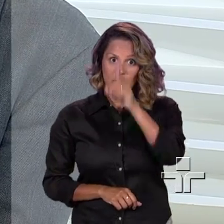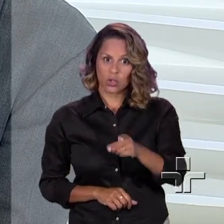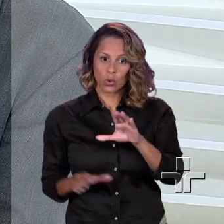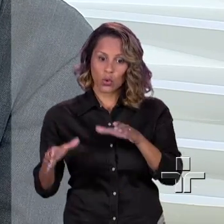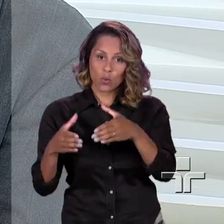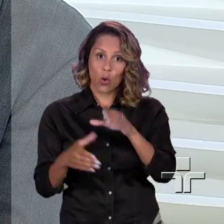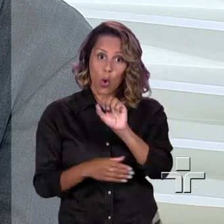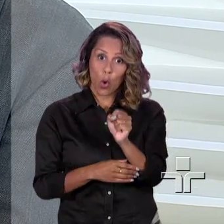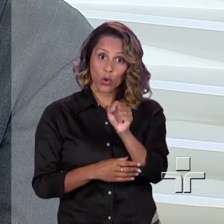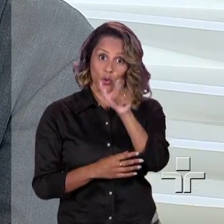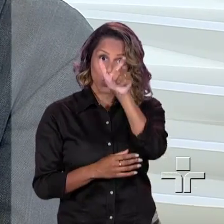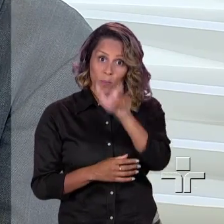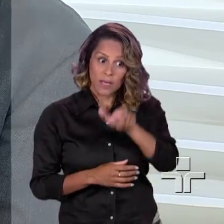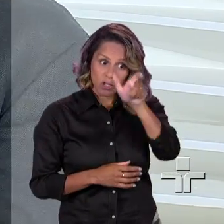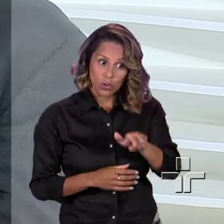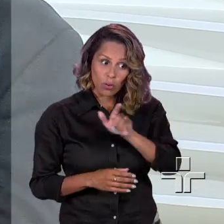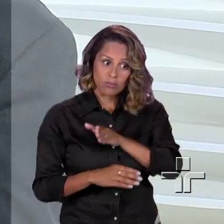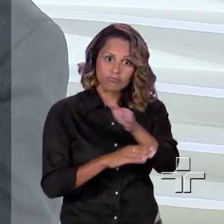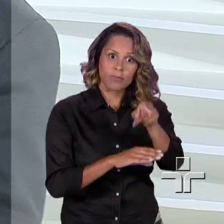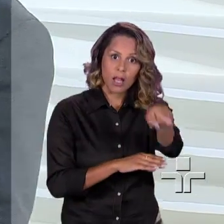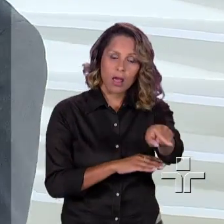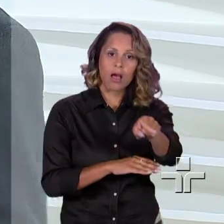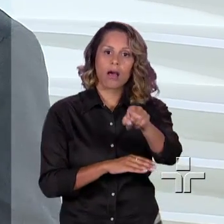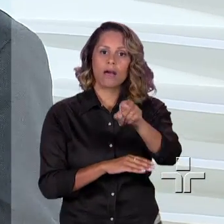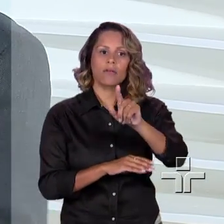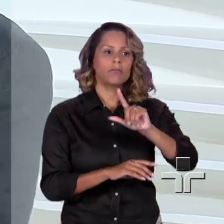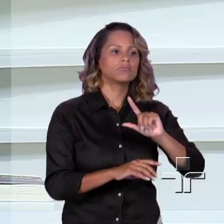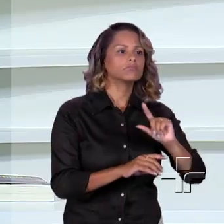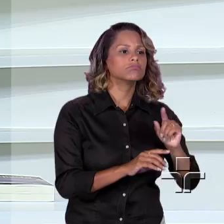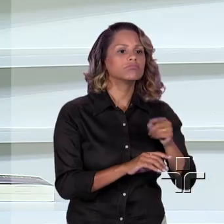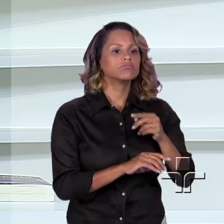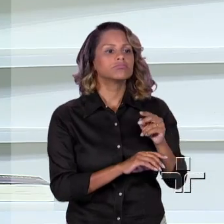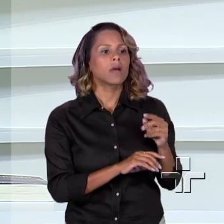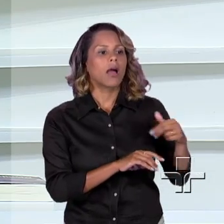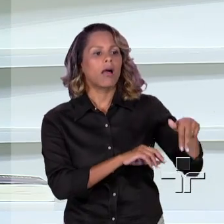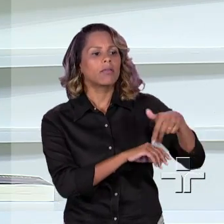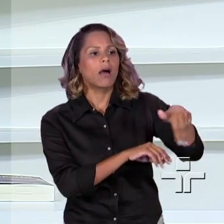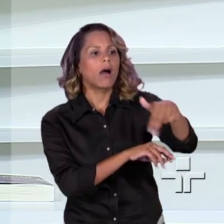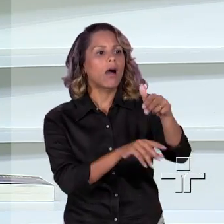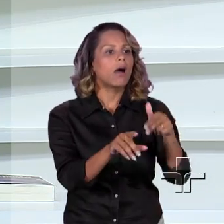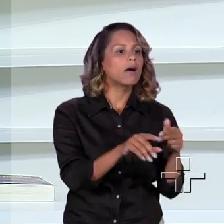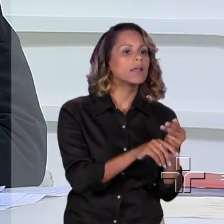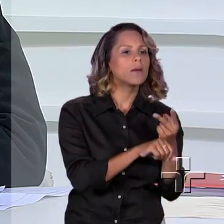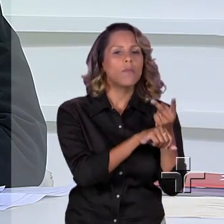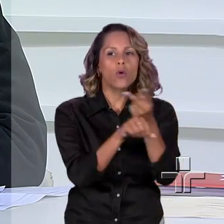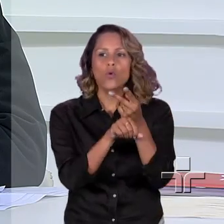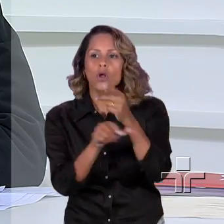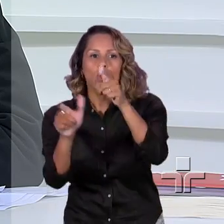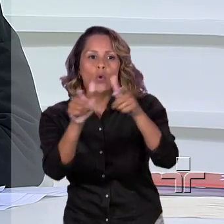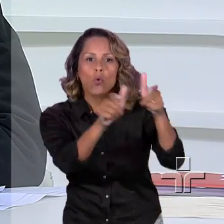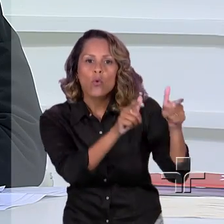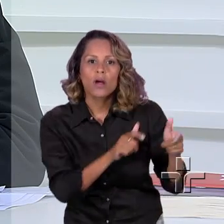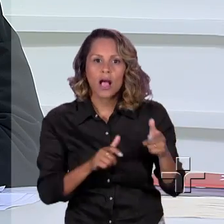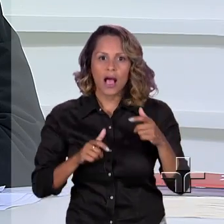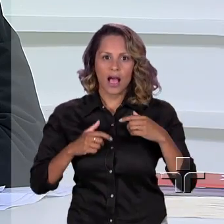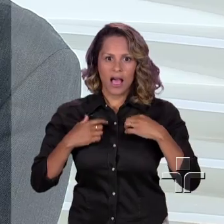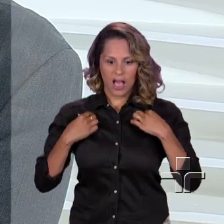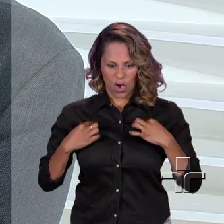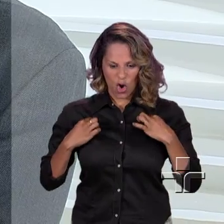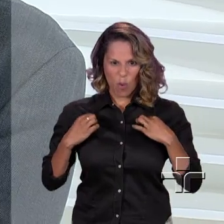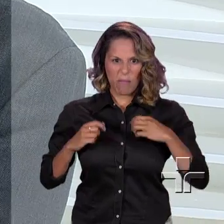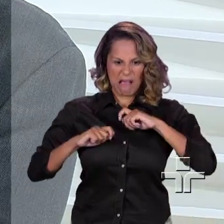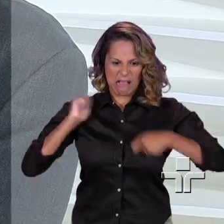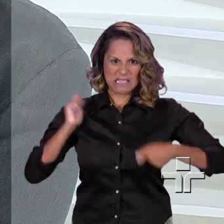saíram, foram para a estrada, totalmente com roupa rasgada, se suja, cheirando. Então, pegavam o ônibus